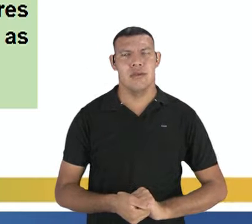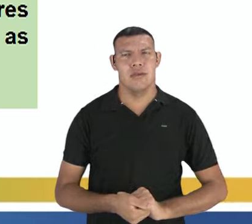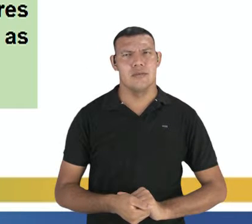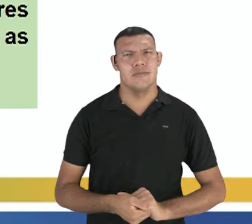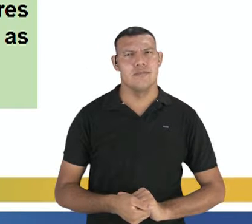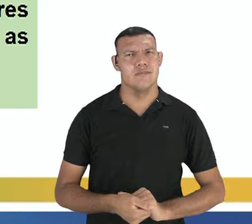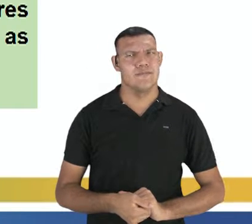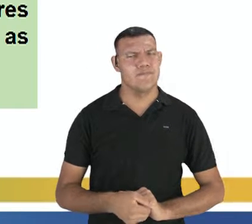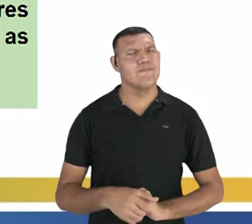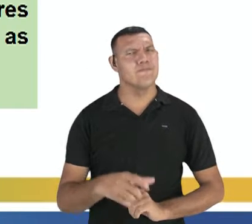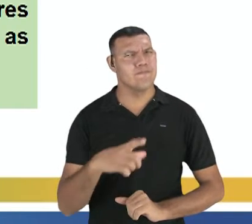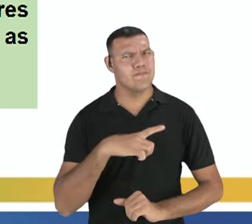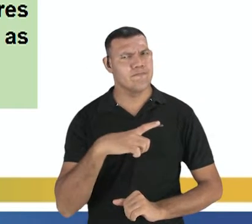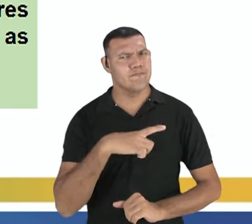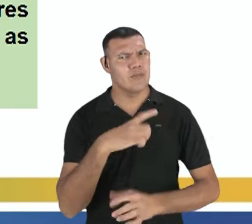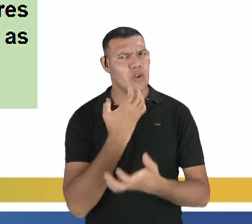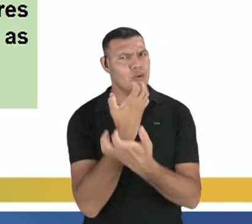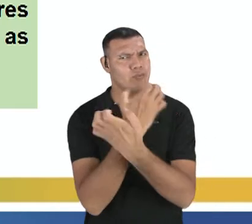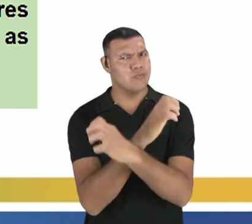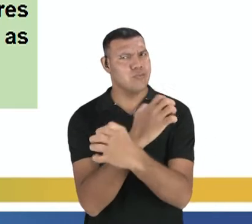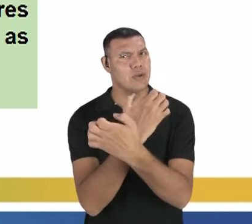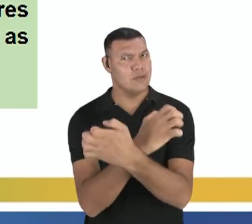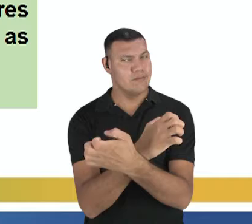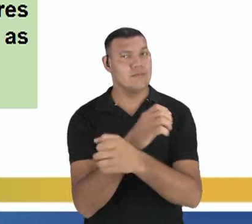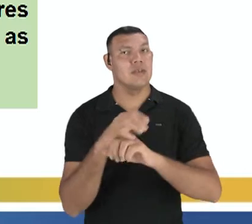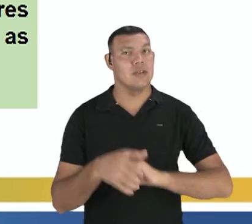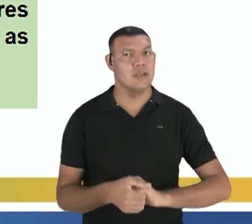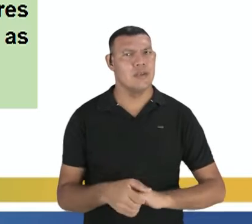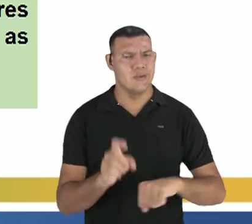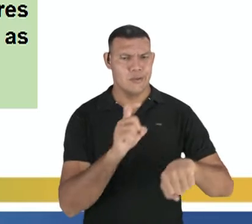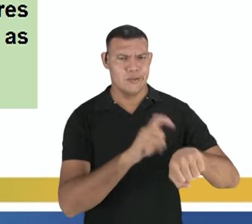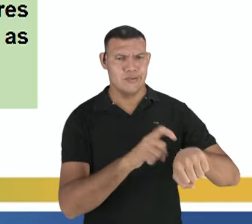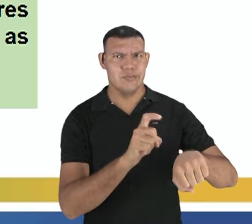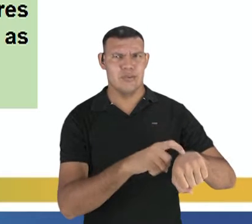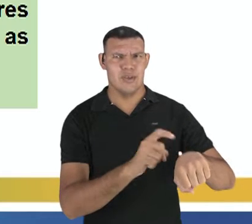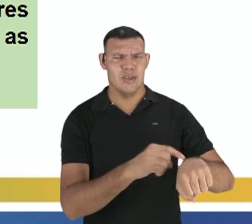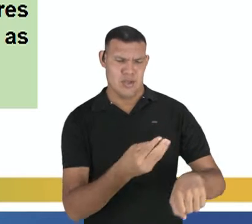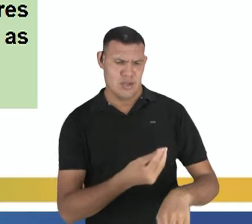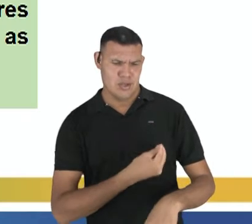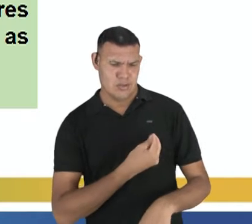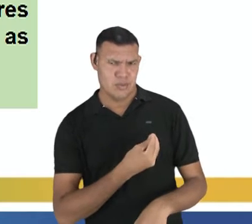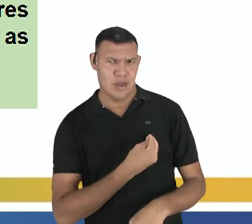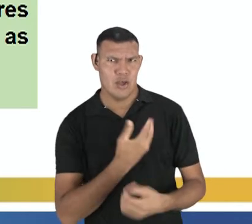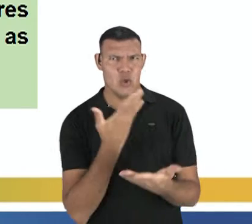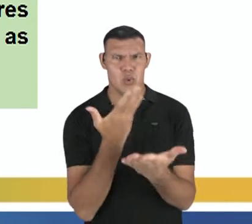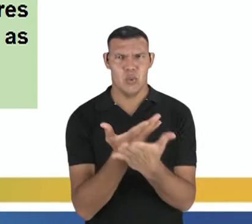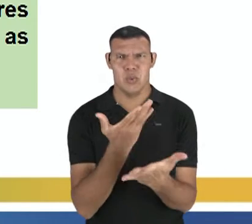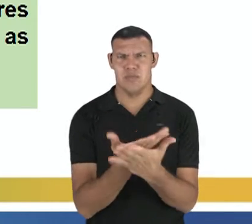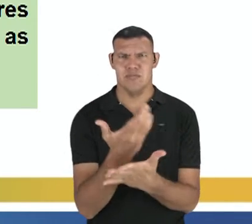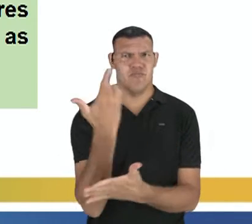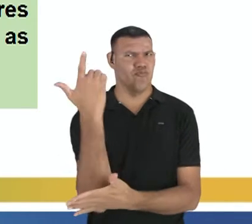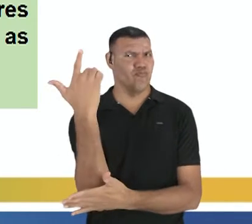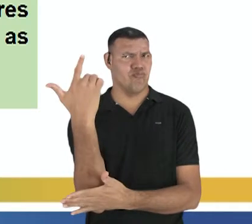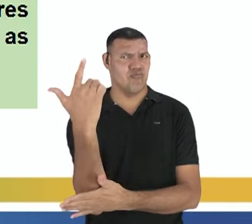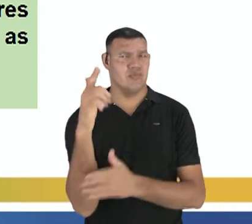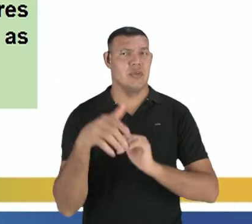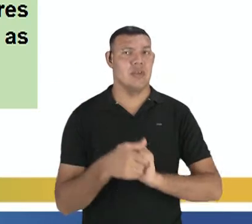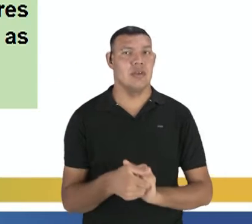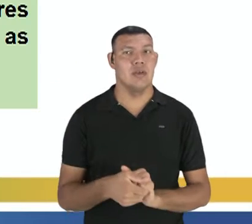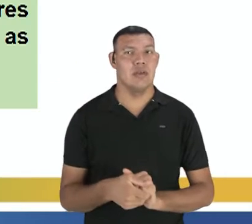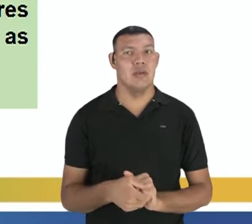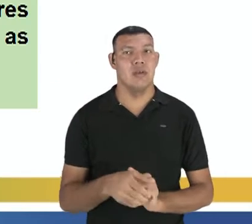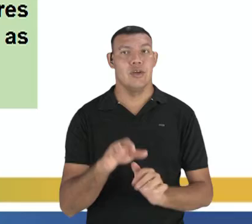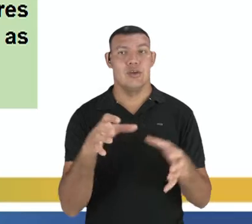eles perceberam que tinham esses ossos de espécies que na época que eles estavam estudando, elas já não existiam mais. Ou